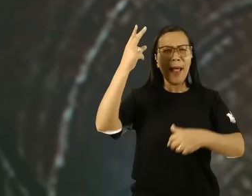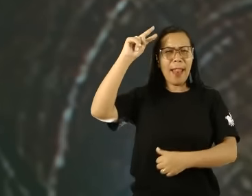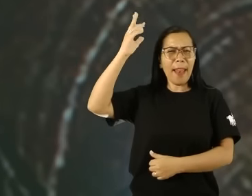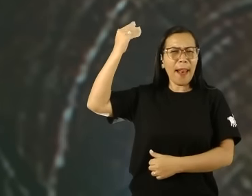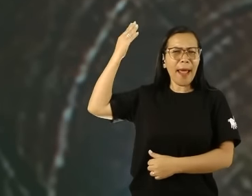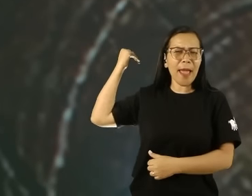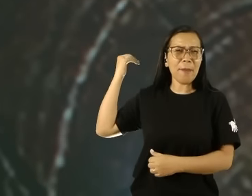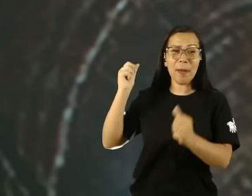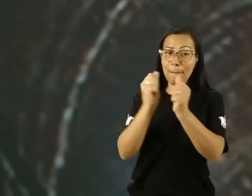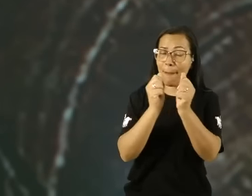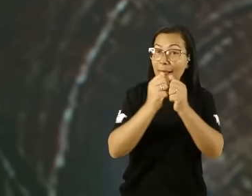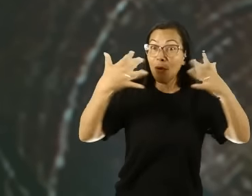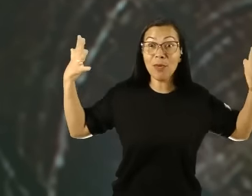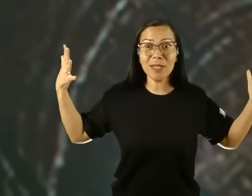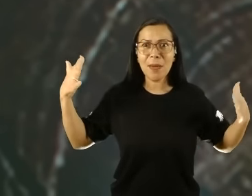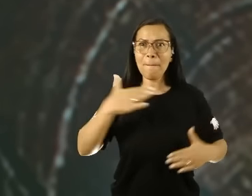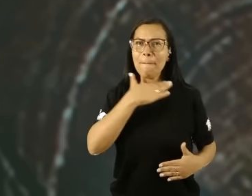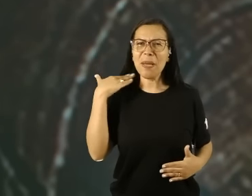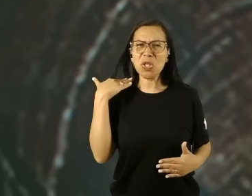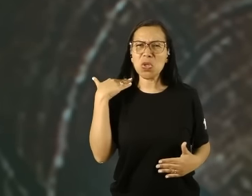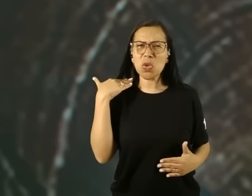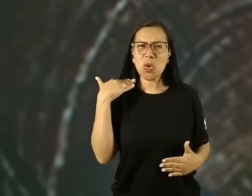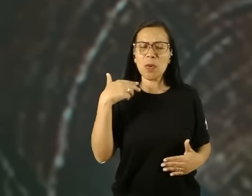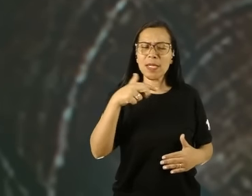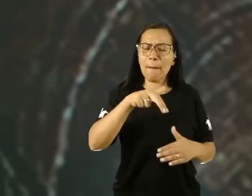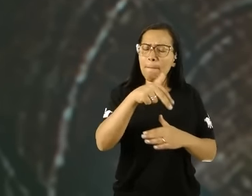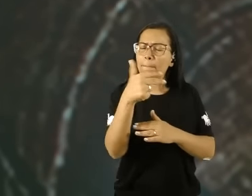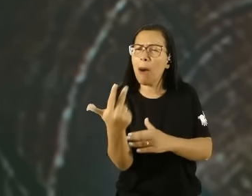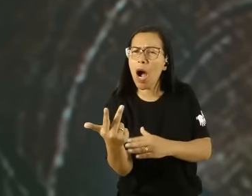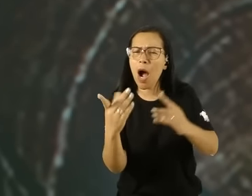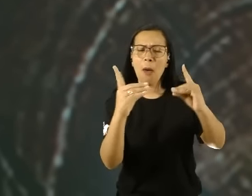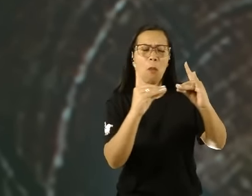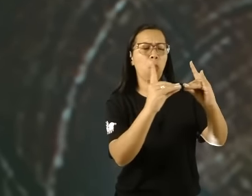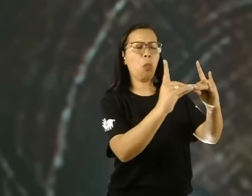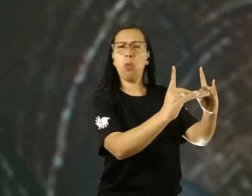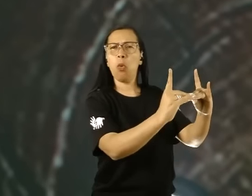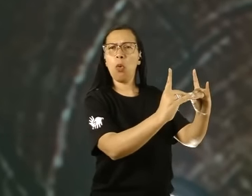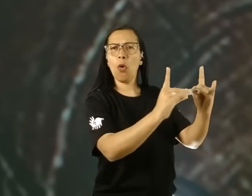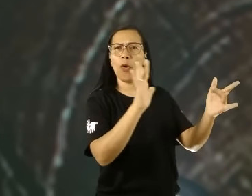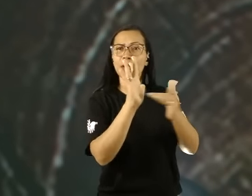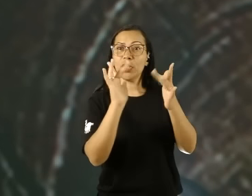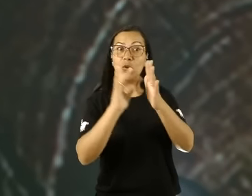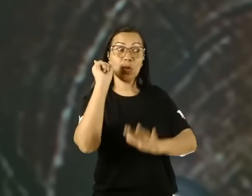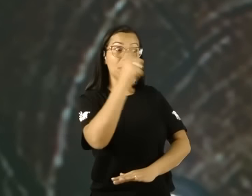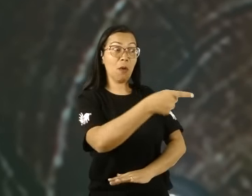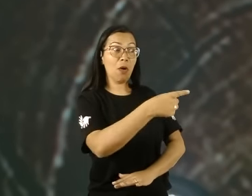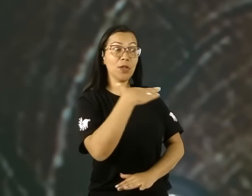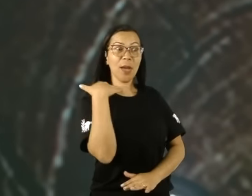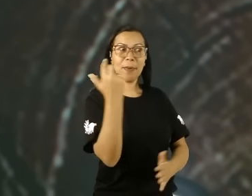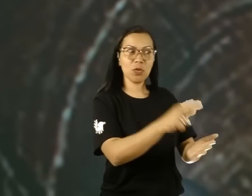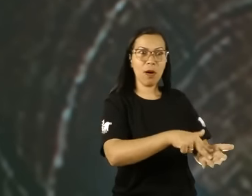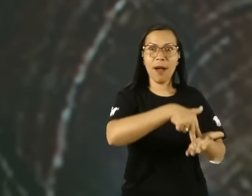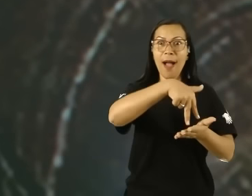num caixão e de repente o defunto levantar. Eles viram Jesus falar assim, olha, eu